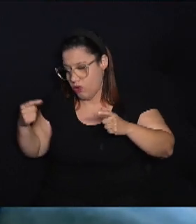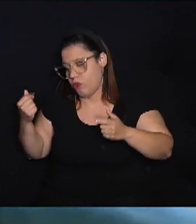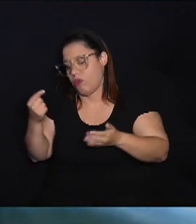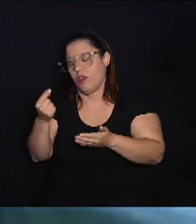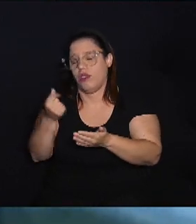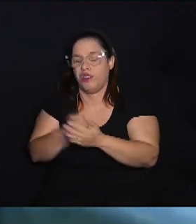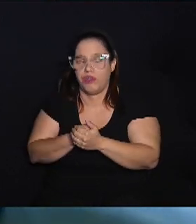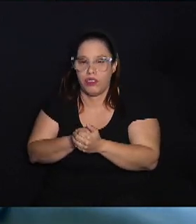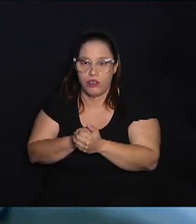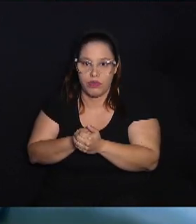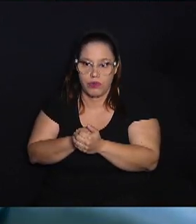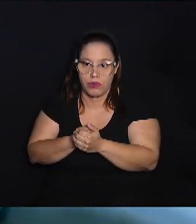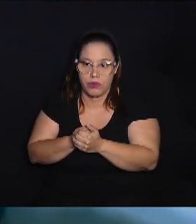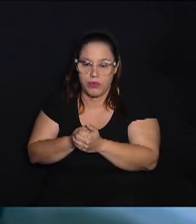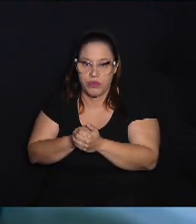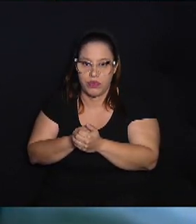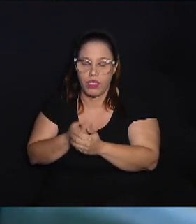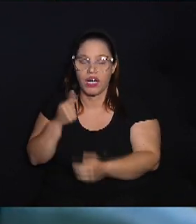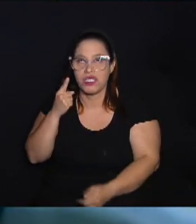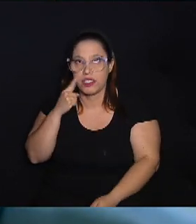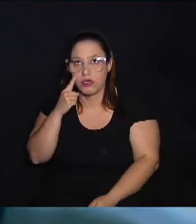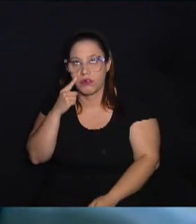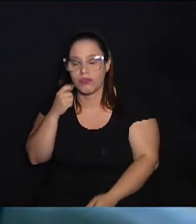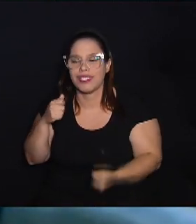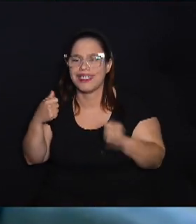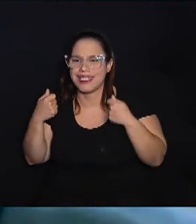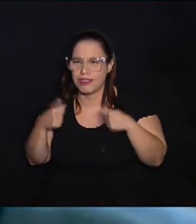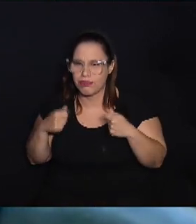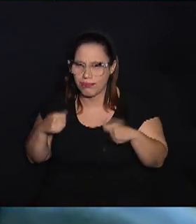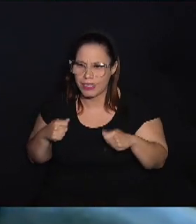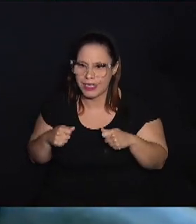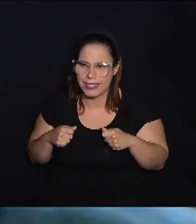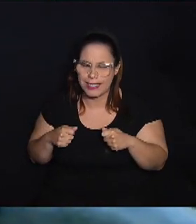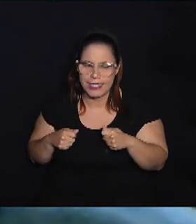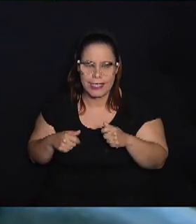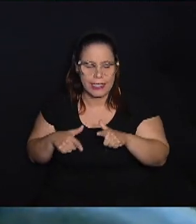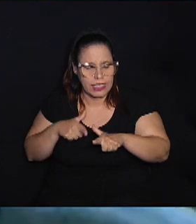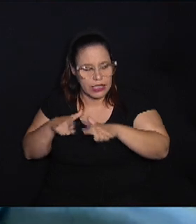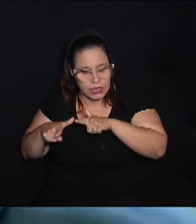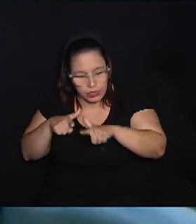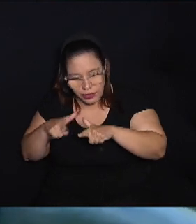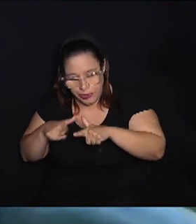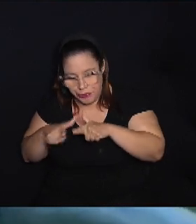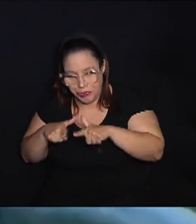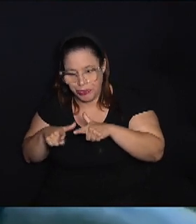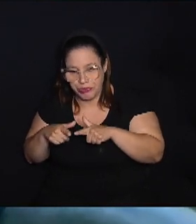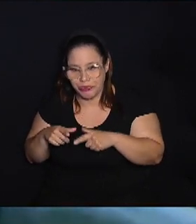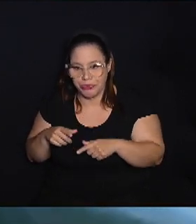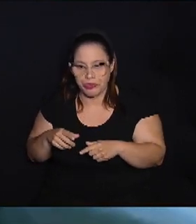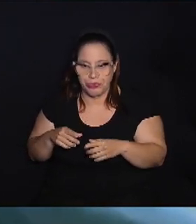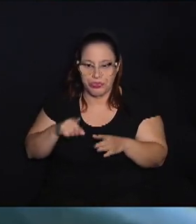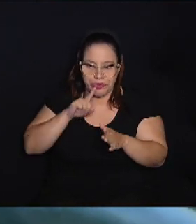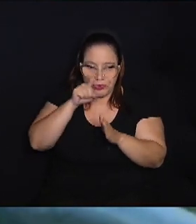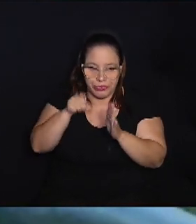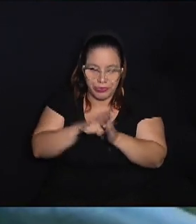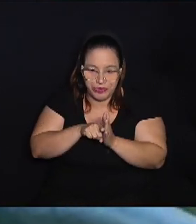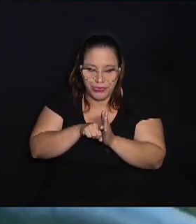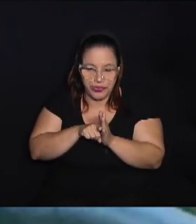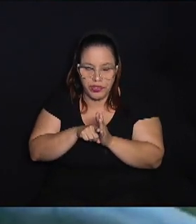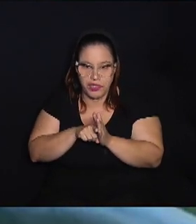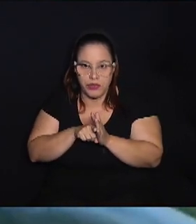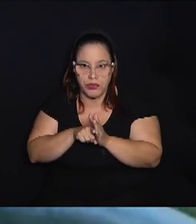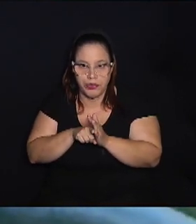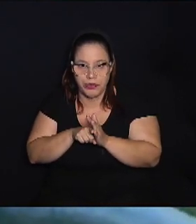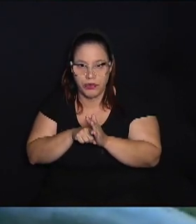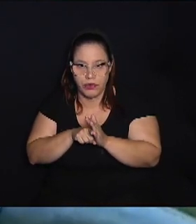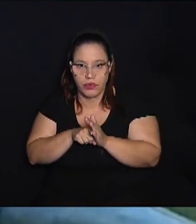foi que a gente vê essa necessidade, né? No nosso trabalho de cooperativas, a gente faz um diagnóstico, que é como se fosse